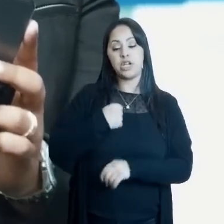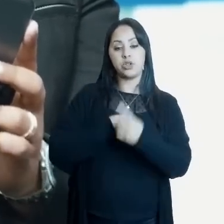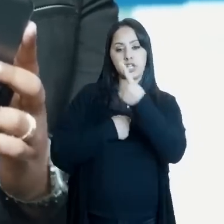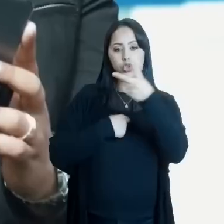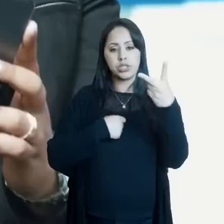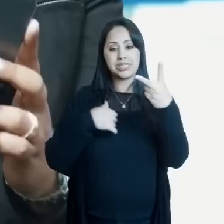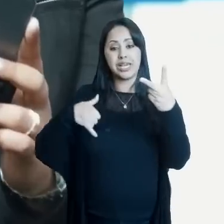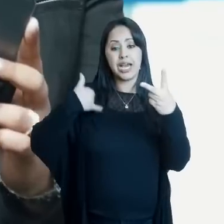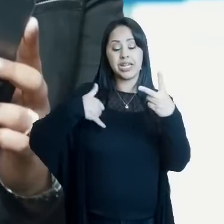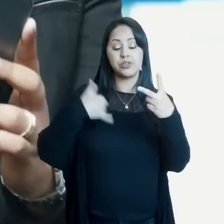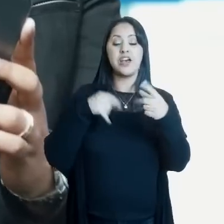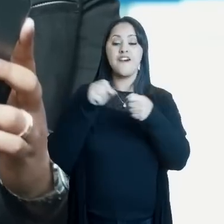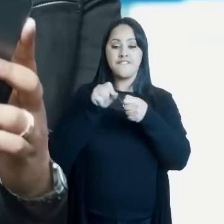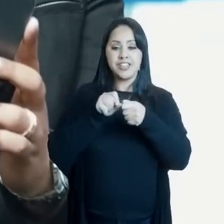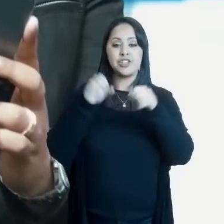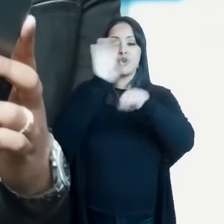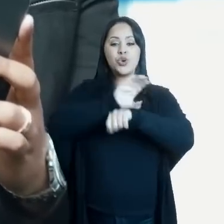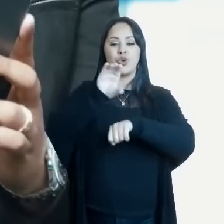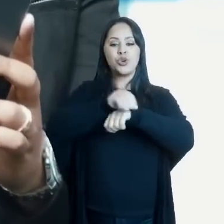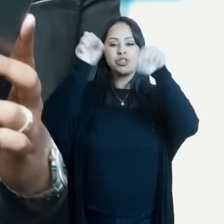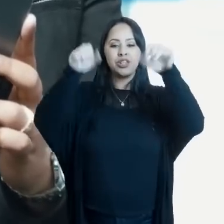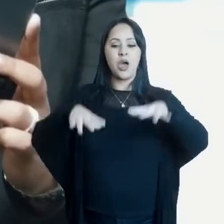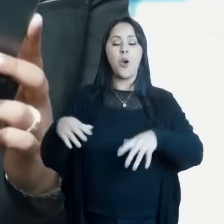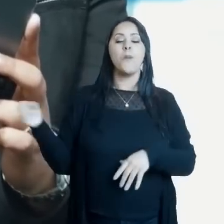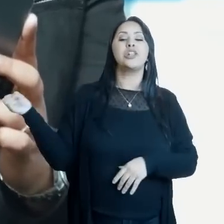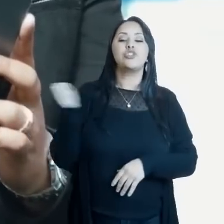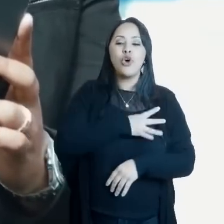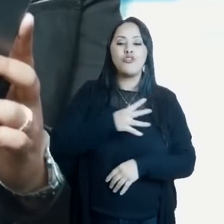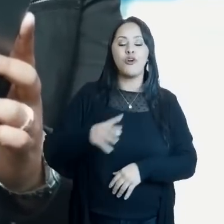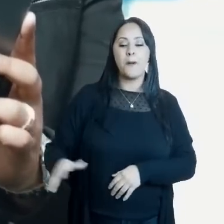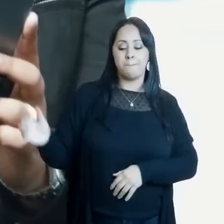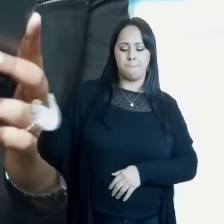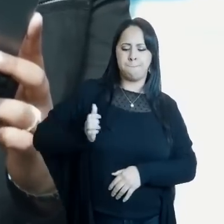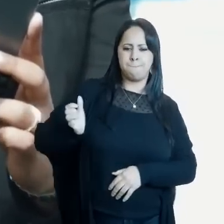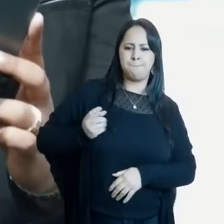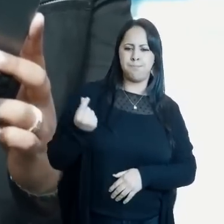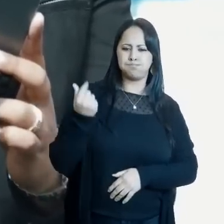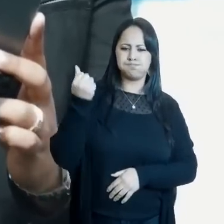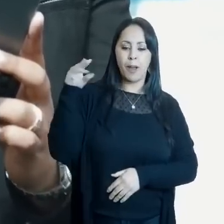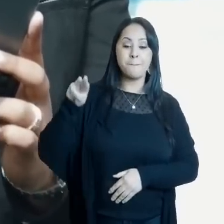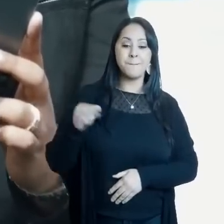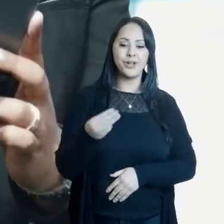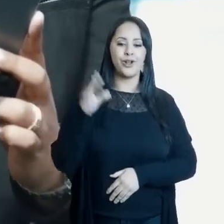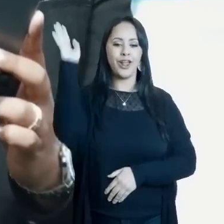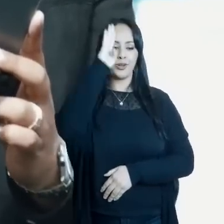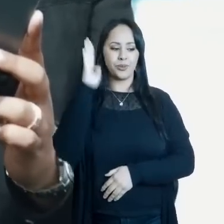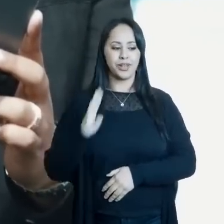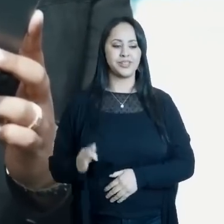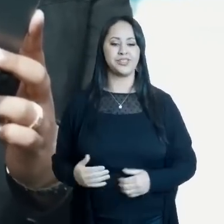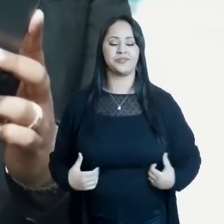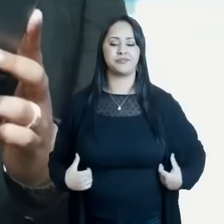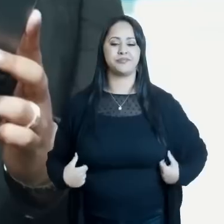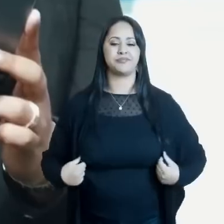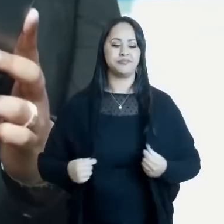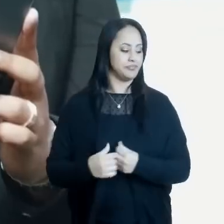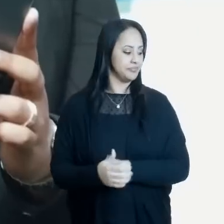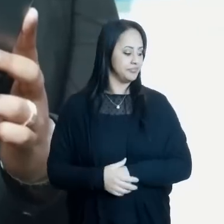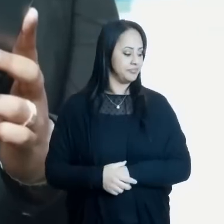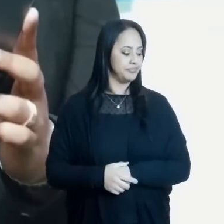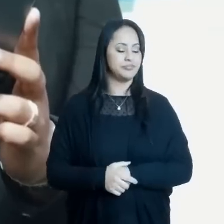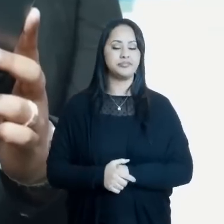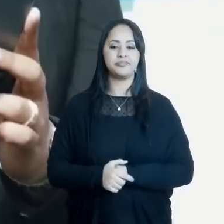anos, está fazendo iluminado e será o mais novo milionário do Brasil. Aí. Já fica aí o desafio. Passa, tá? O